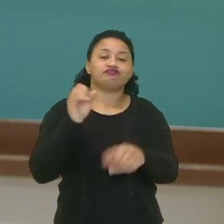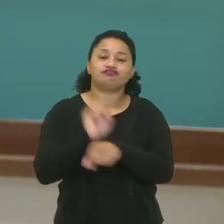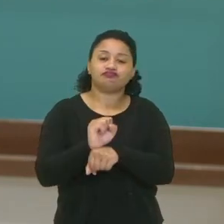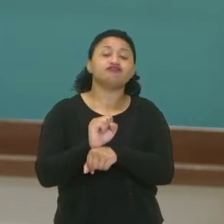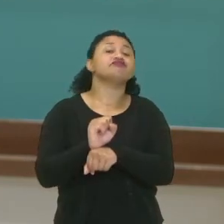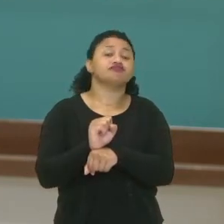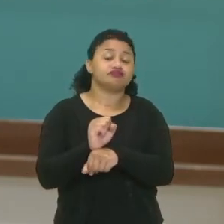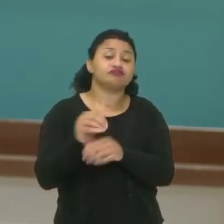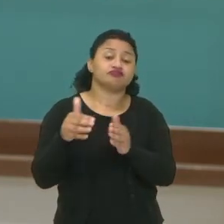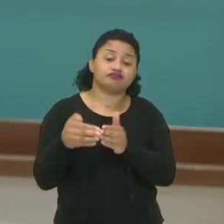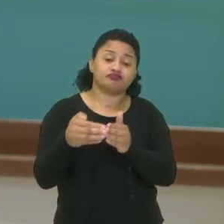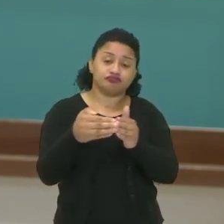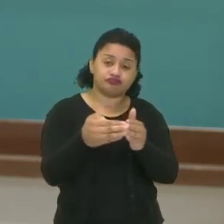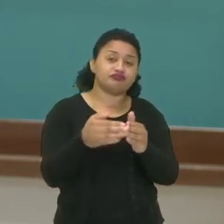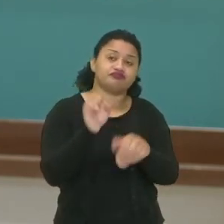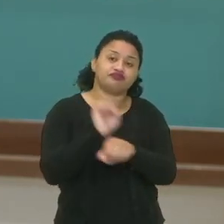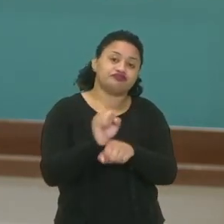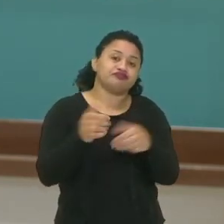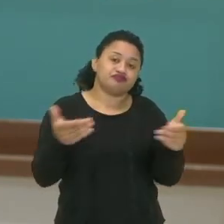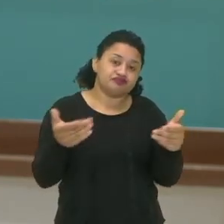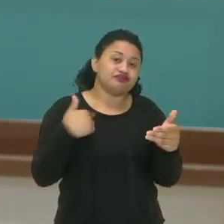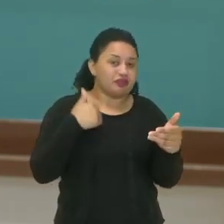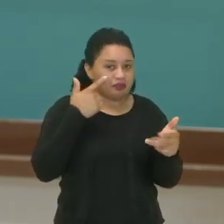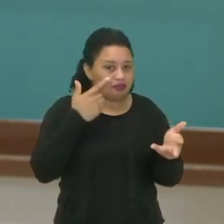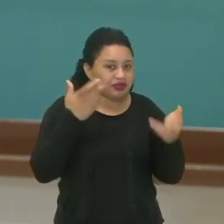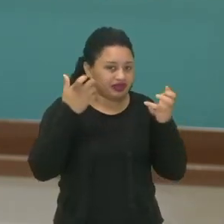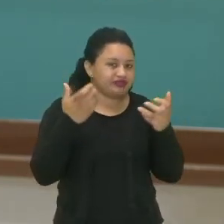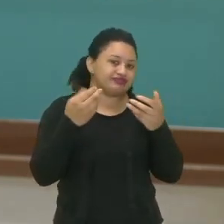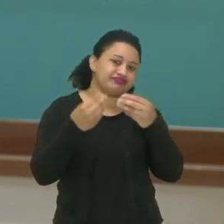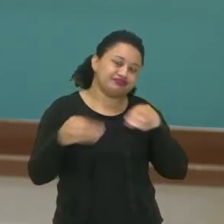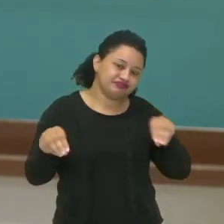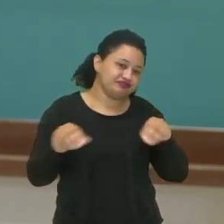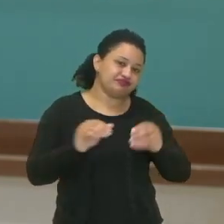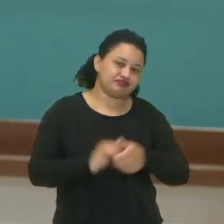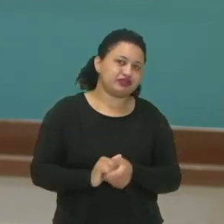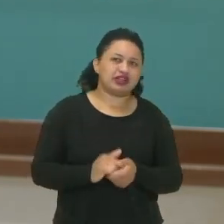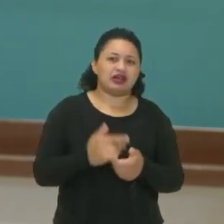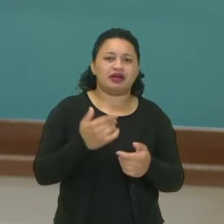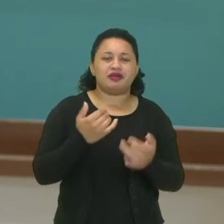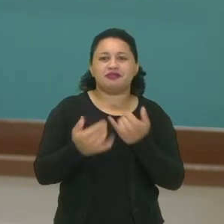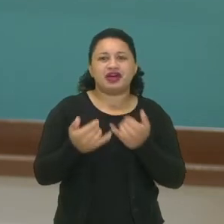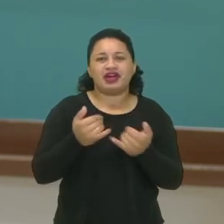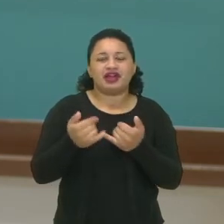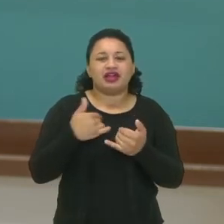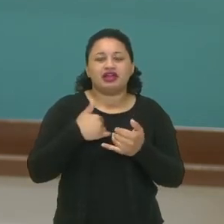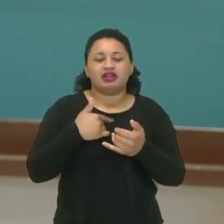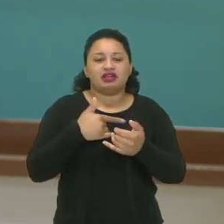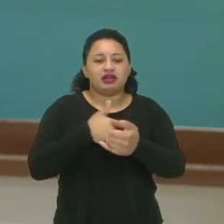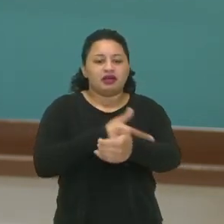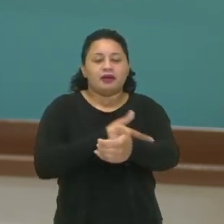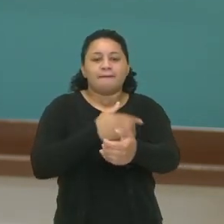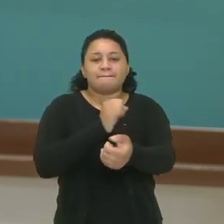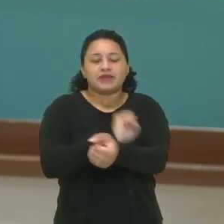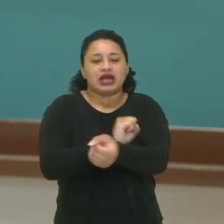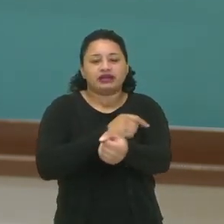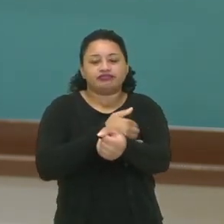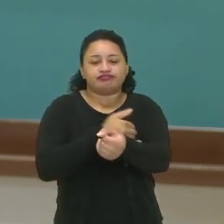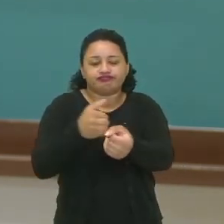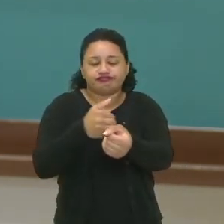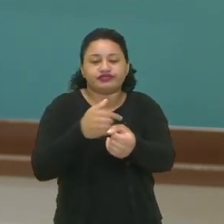esse navio interrompendo, né? Então, olha o prejuízo que causa. É como se fosse entupir uma veia do corpo humano, né? Gerando ali um